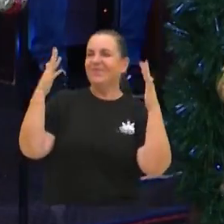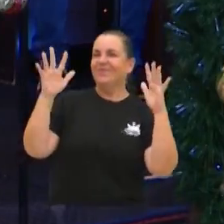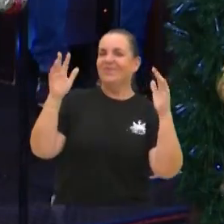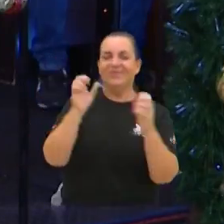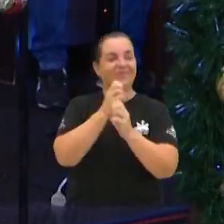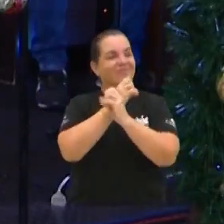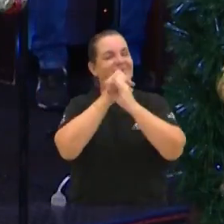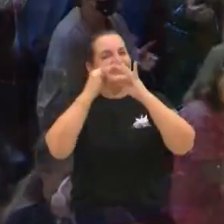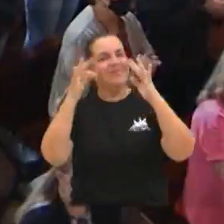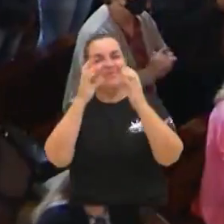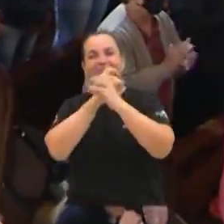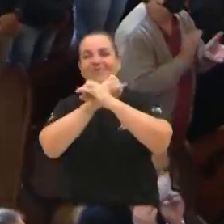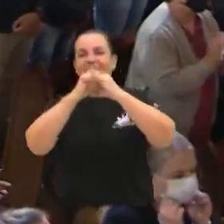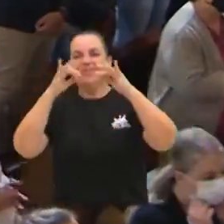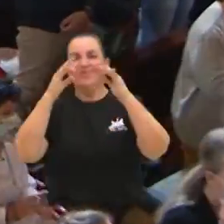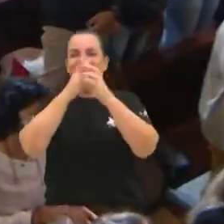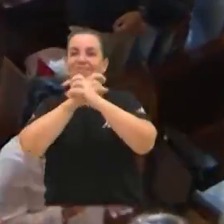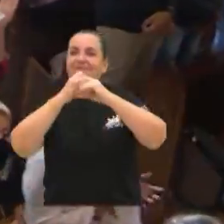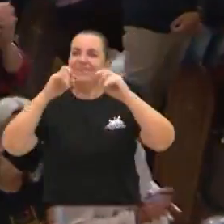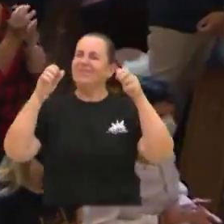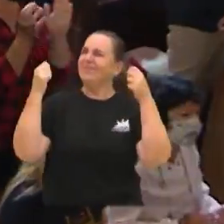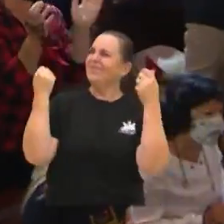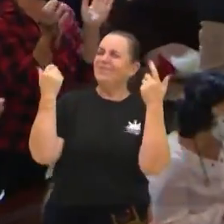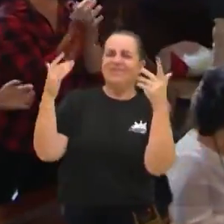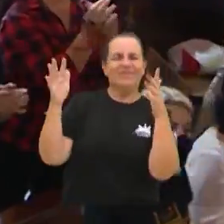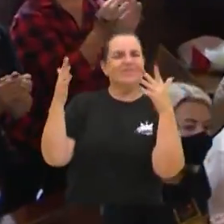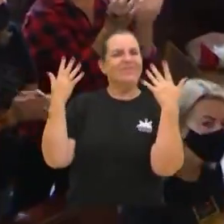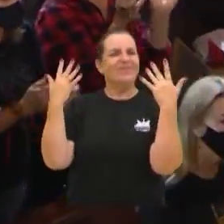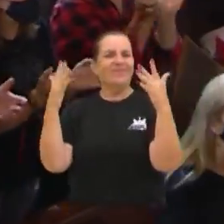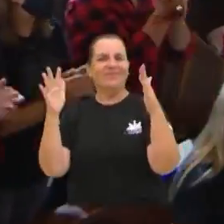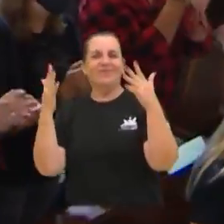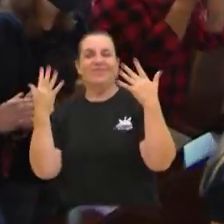aleluia. Glória, glória, glória,